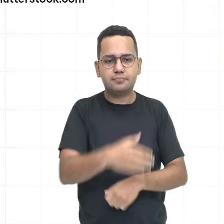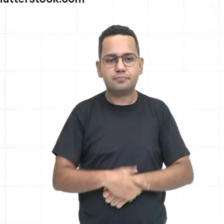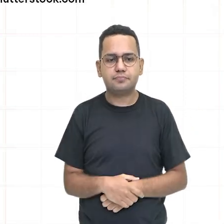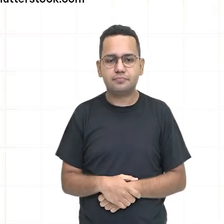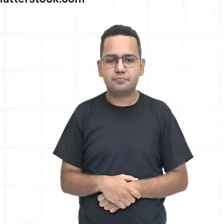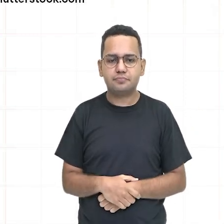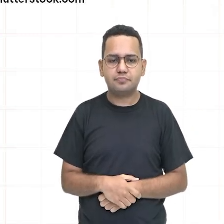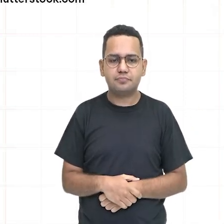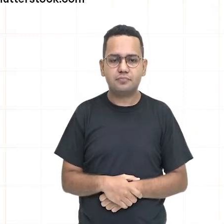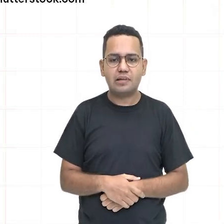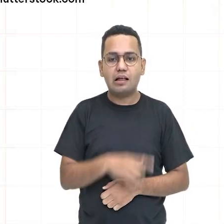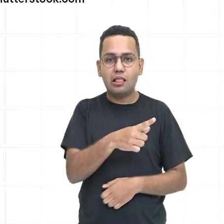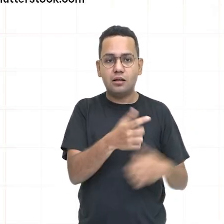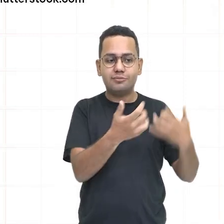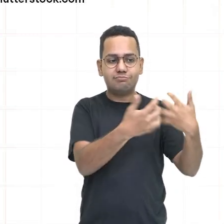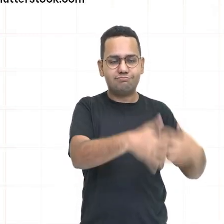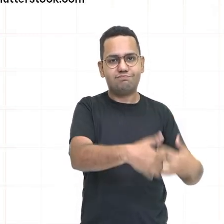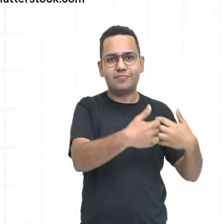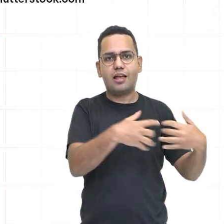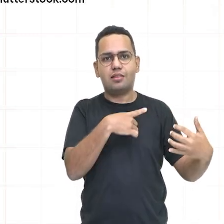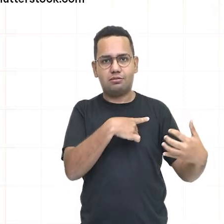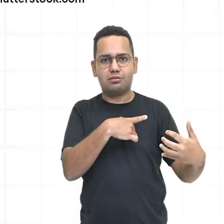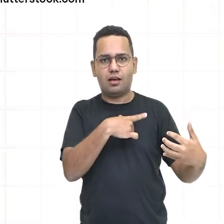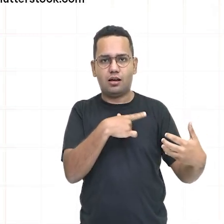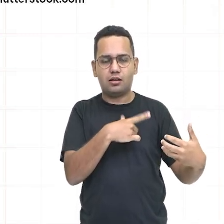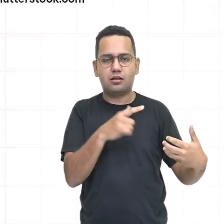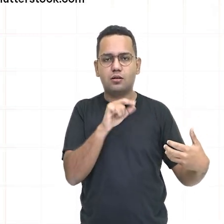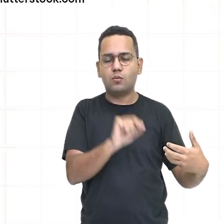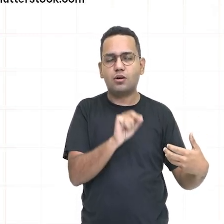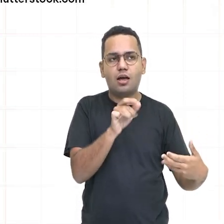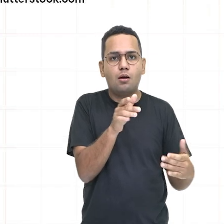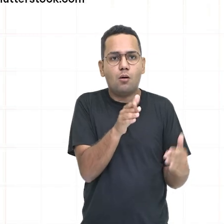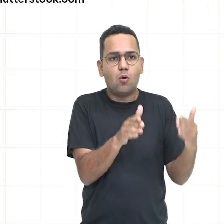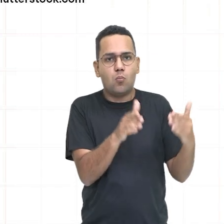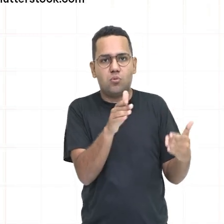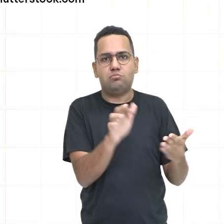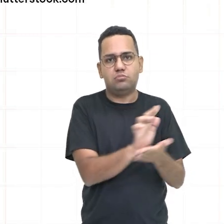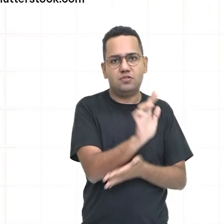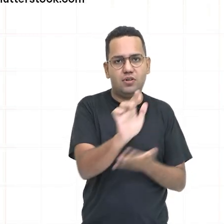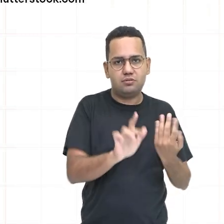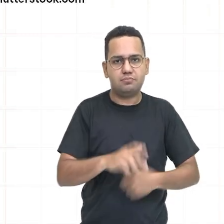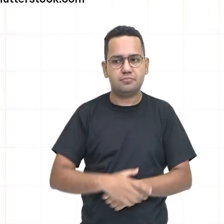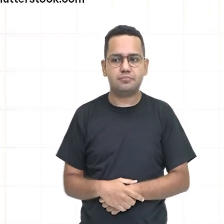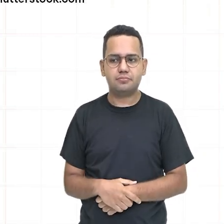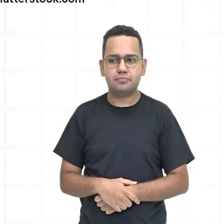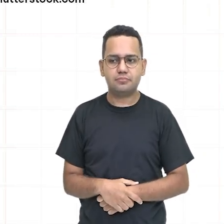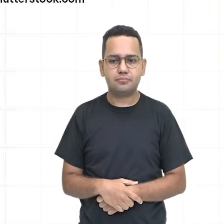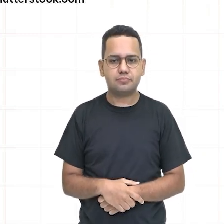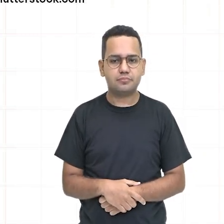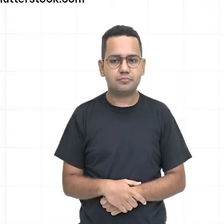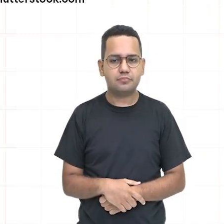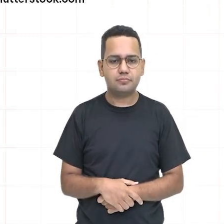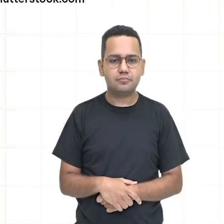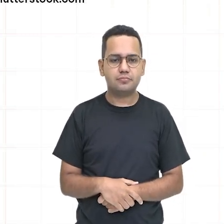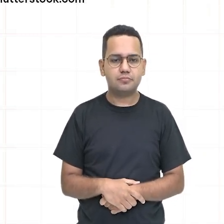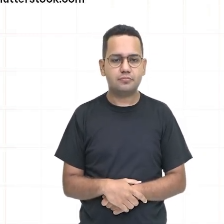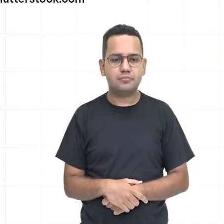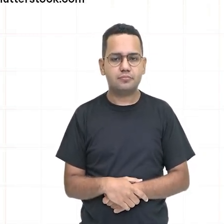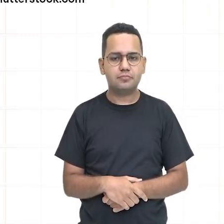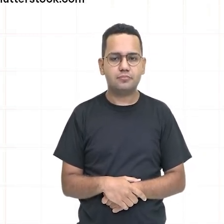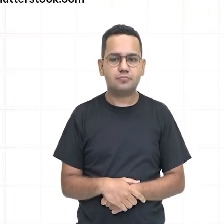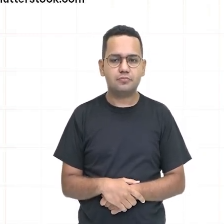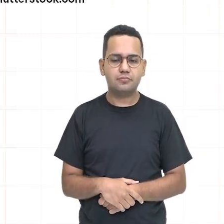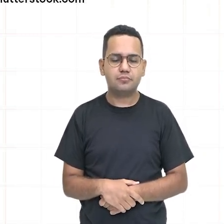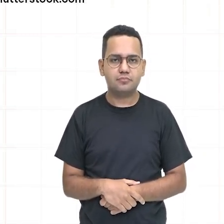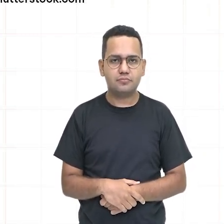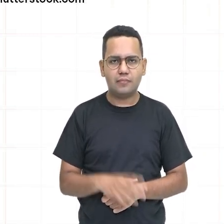bastante mecanizada. Então voltemos aí lá, né, lembremos, na verdade, daquela foto